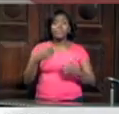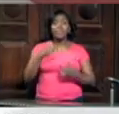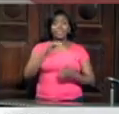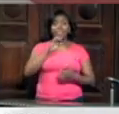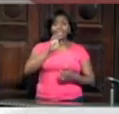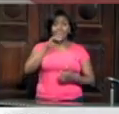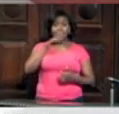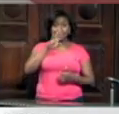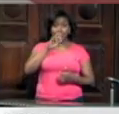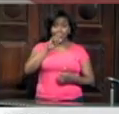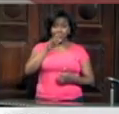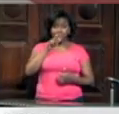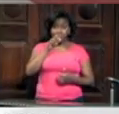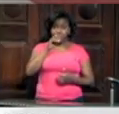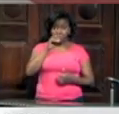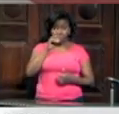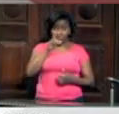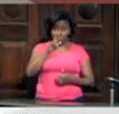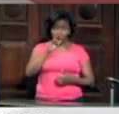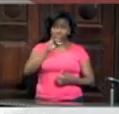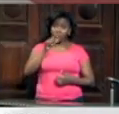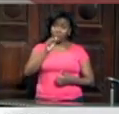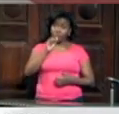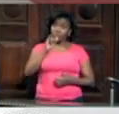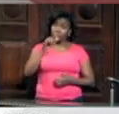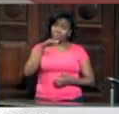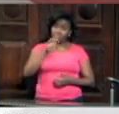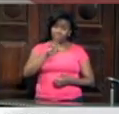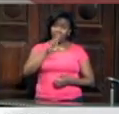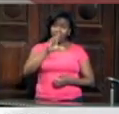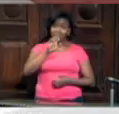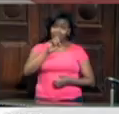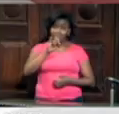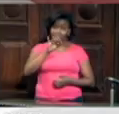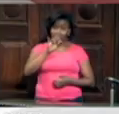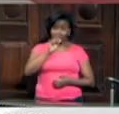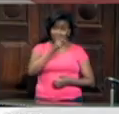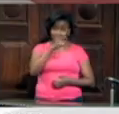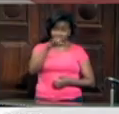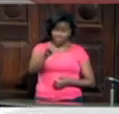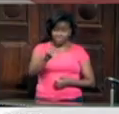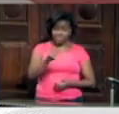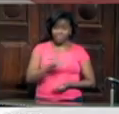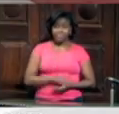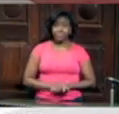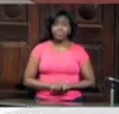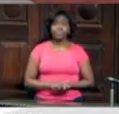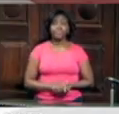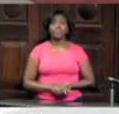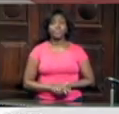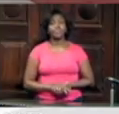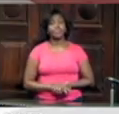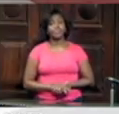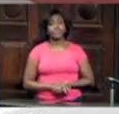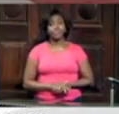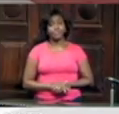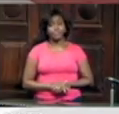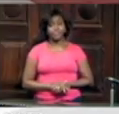embaixador Jaime Leitão, cônsul-geral de Portugal. Senhor Presidente,